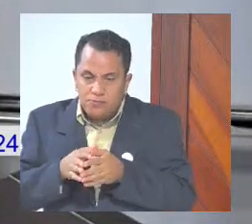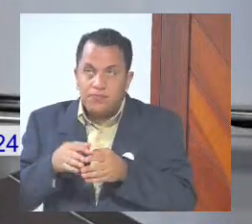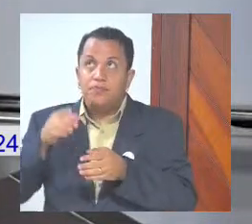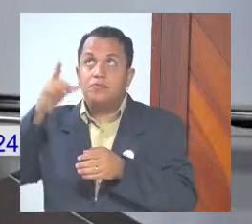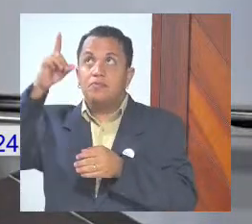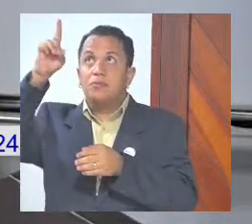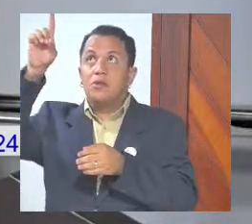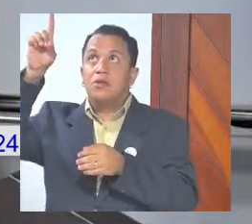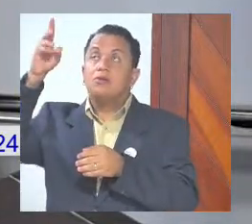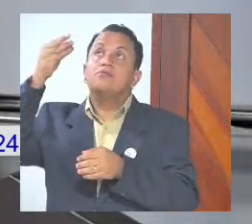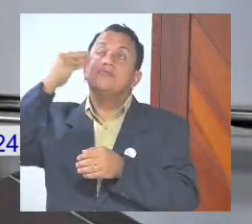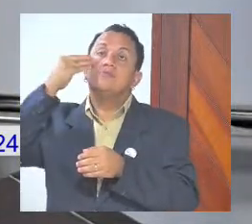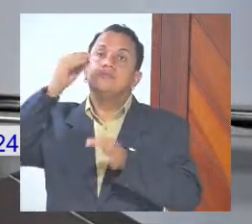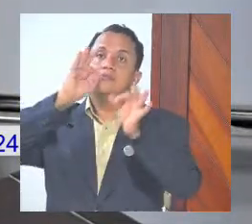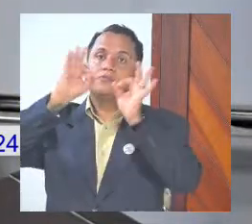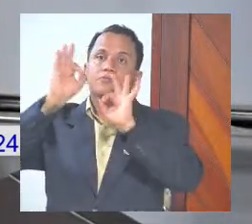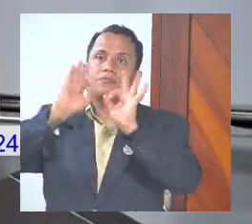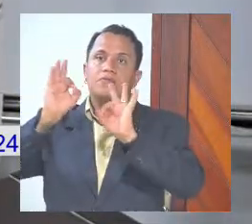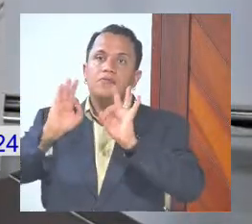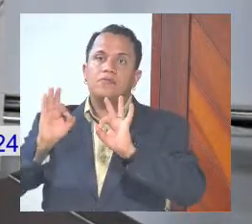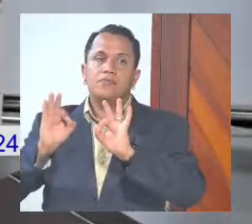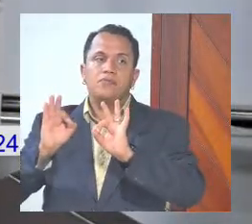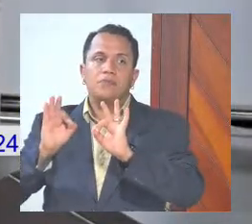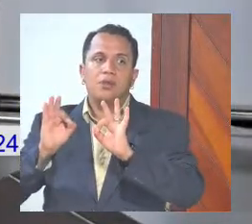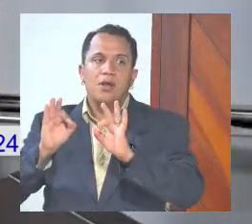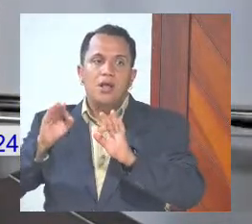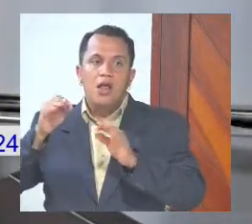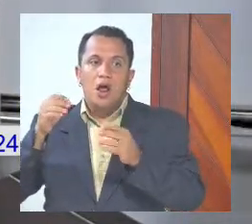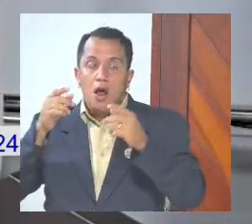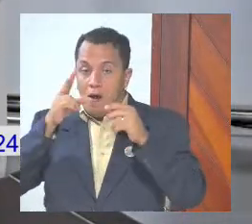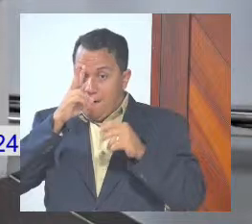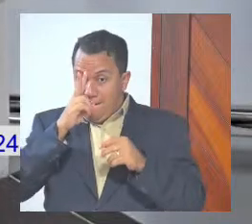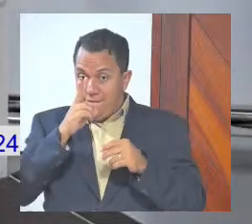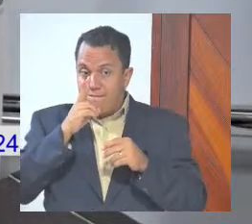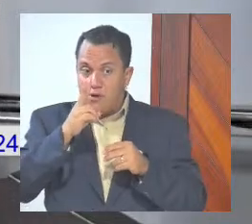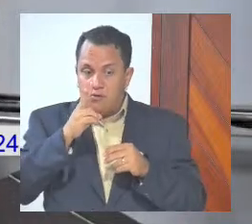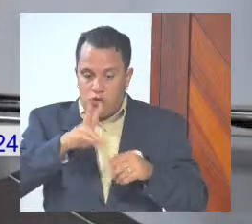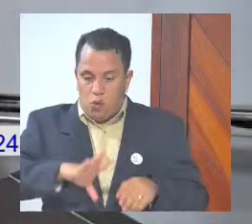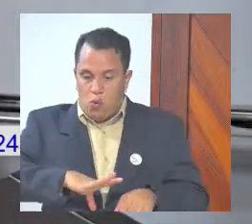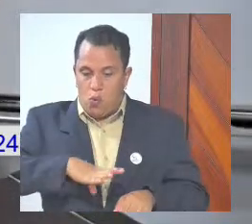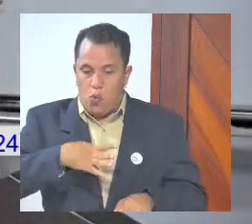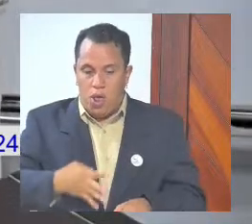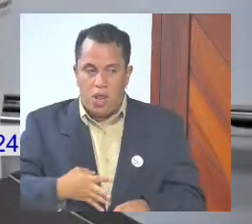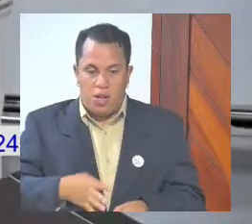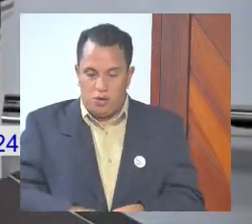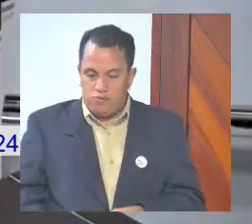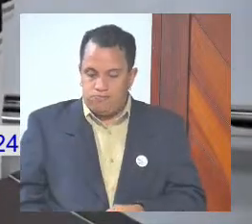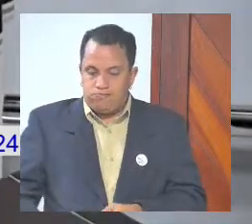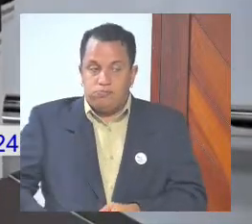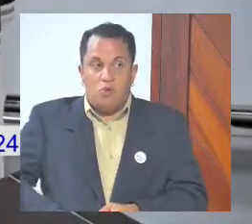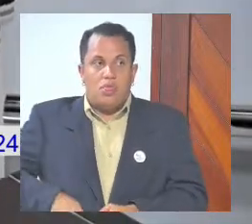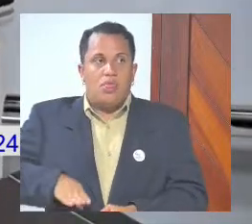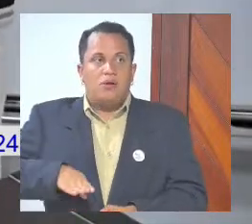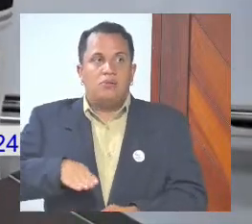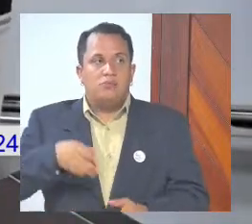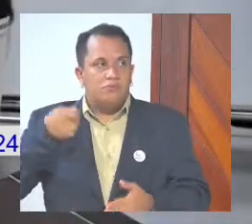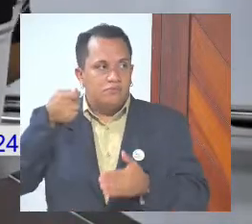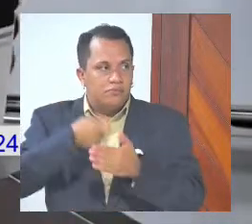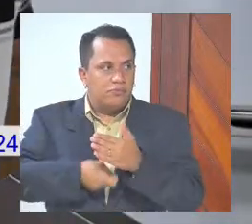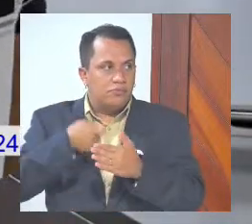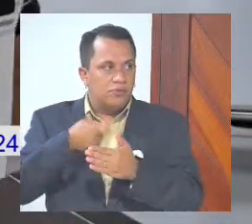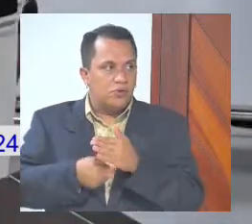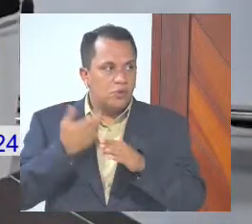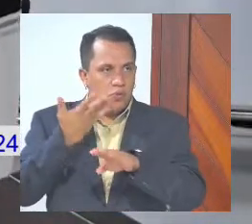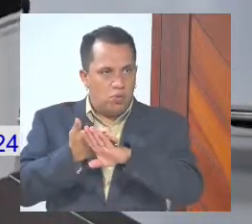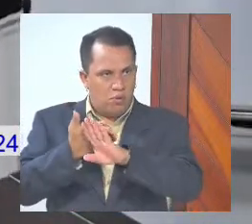Deus levanta e prepara, dá força e coragem para os pequeninos para lutar